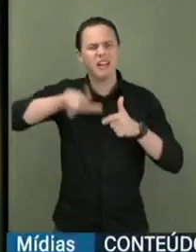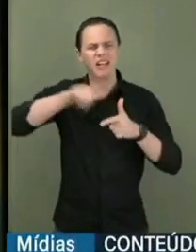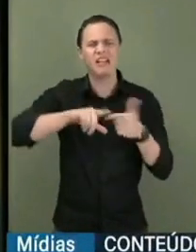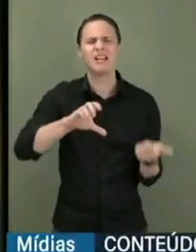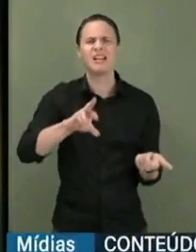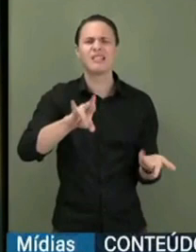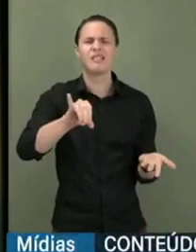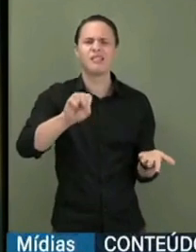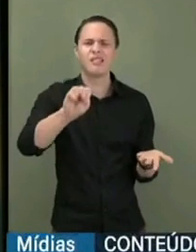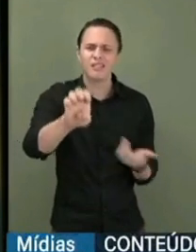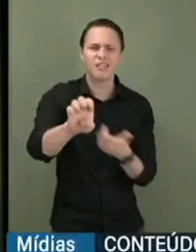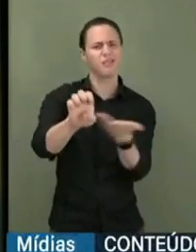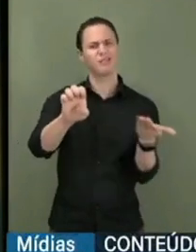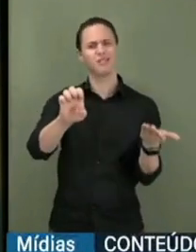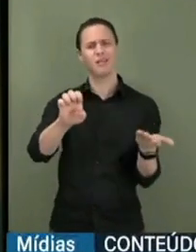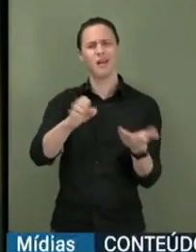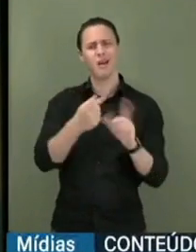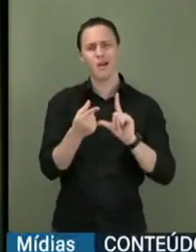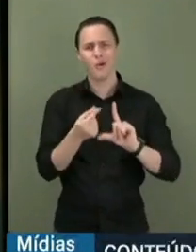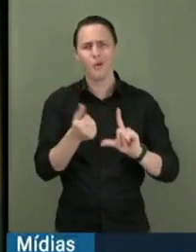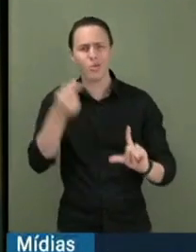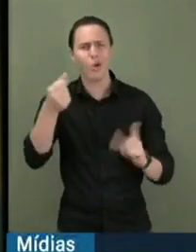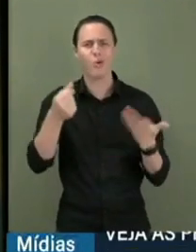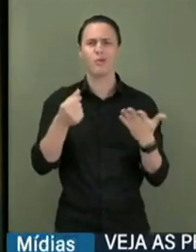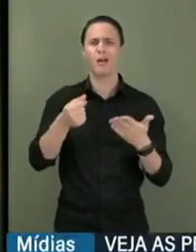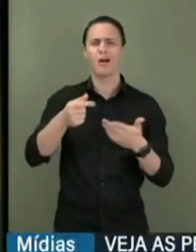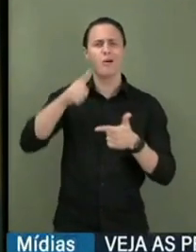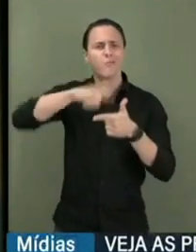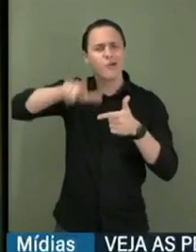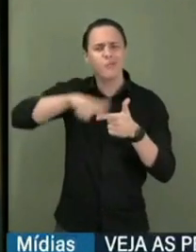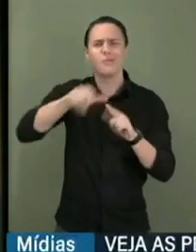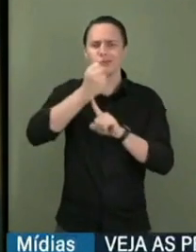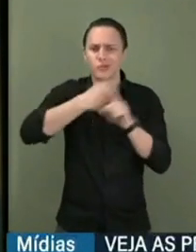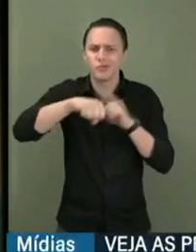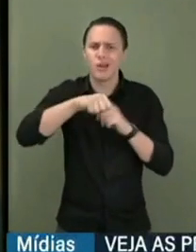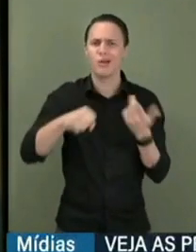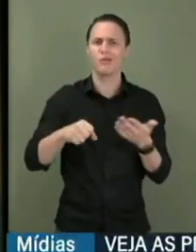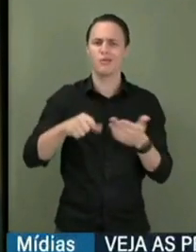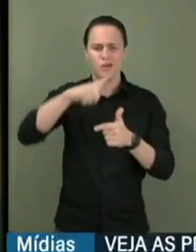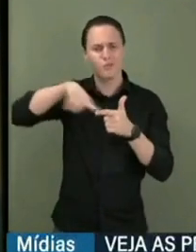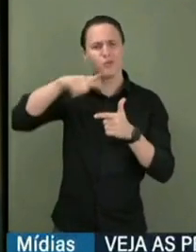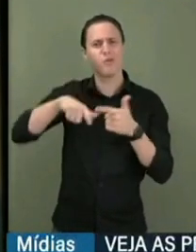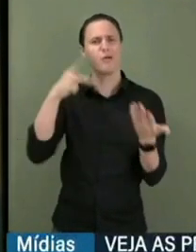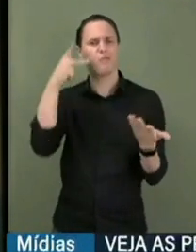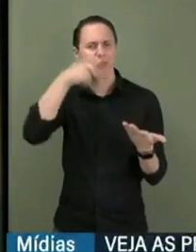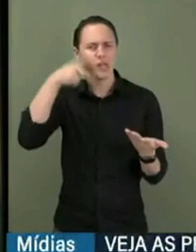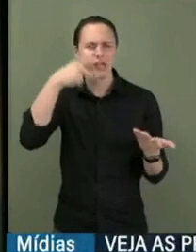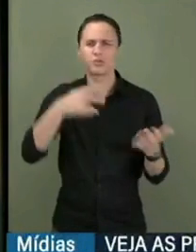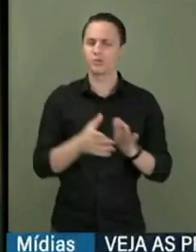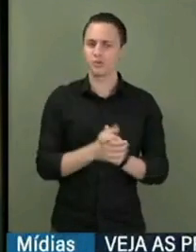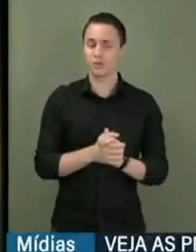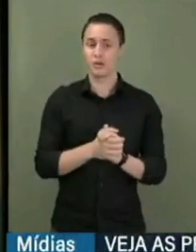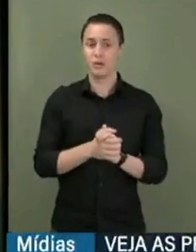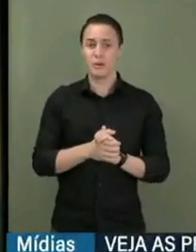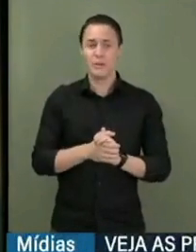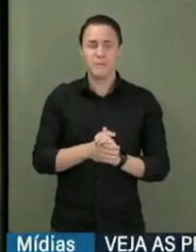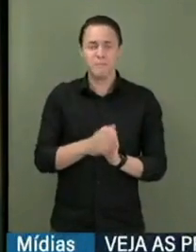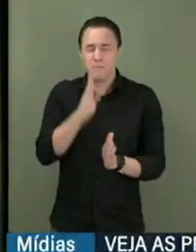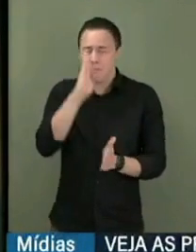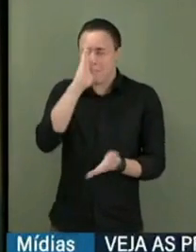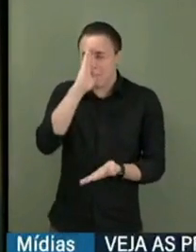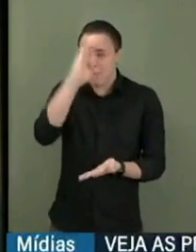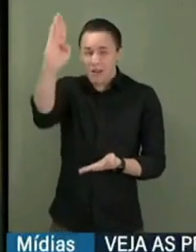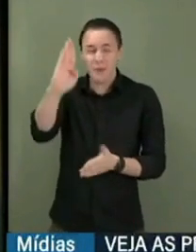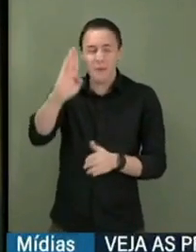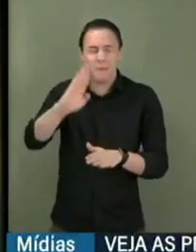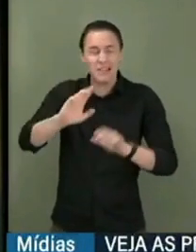crise econômica, uma crise social, uma crise política. Mas a maior de todas as